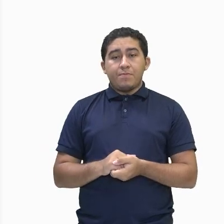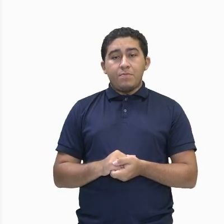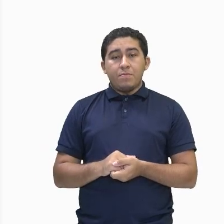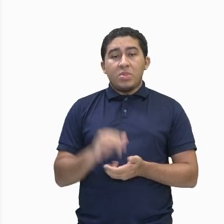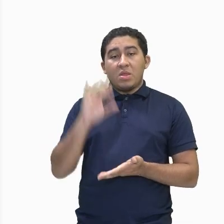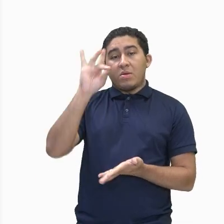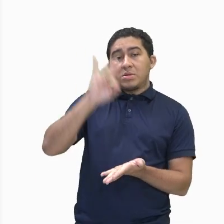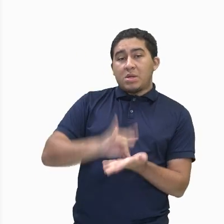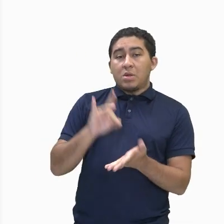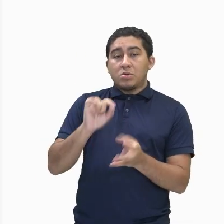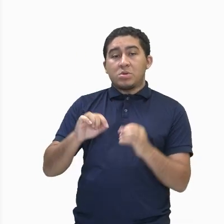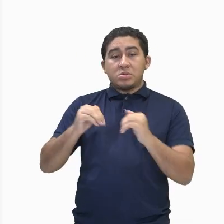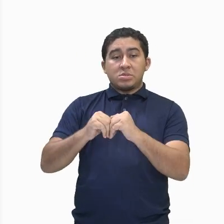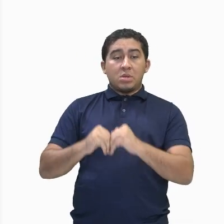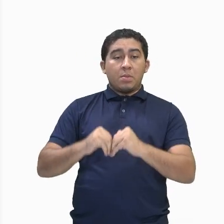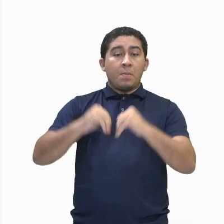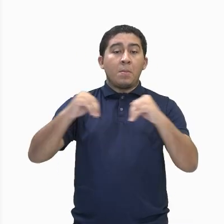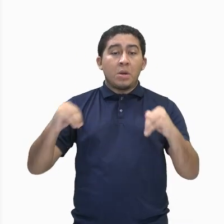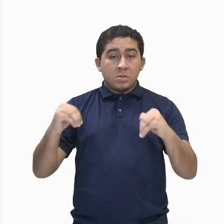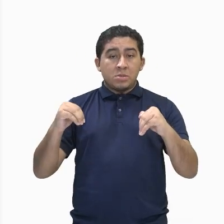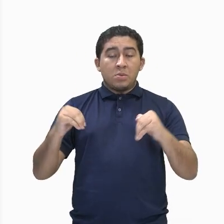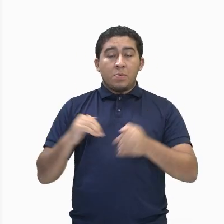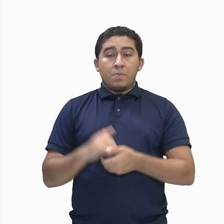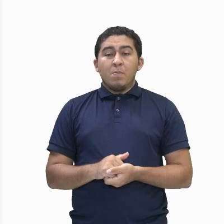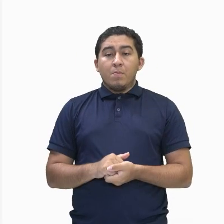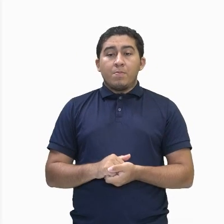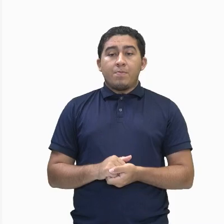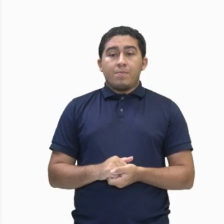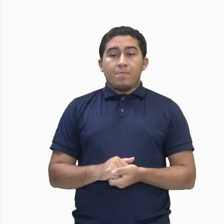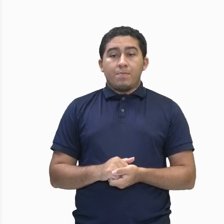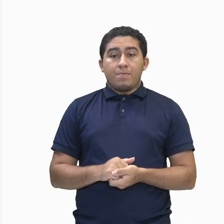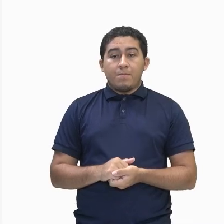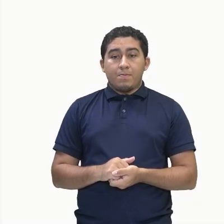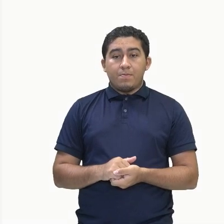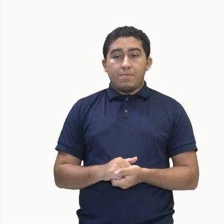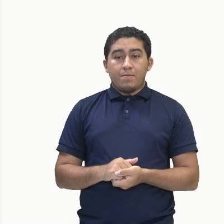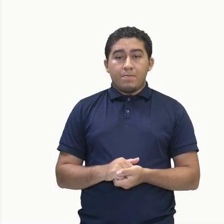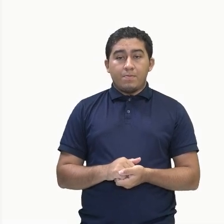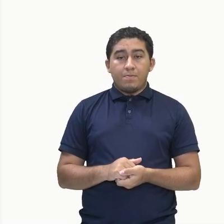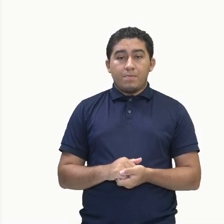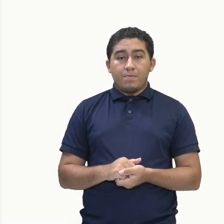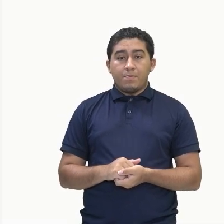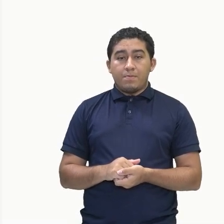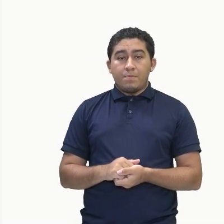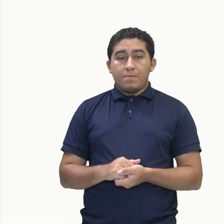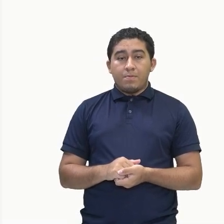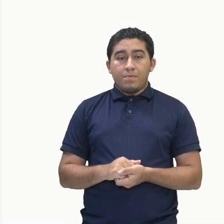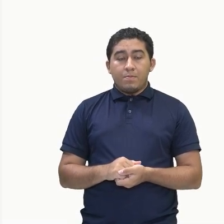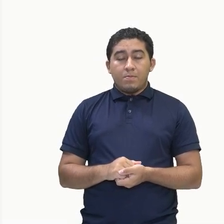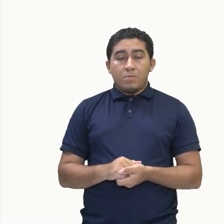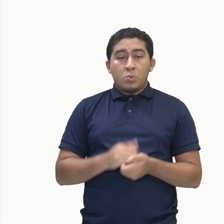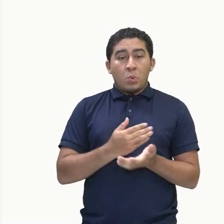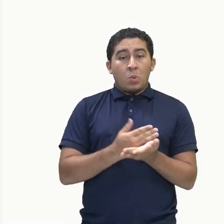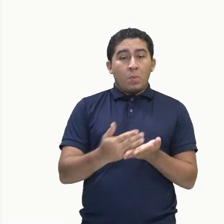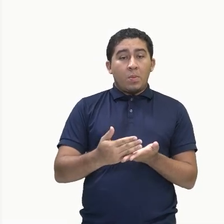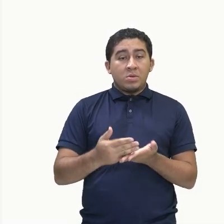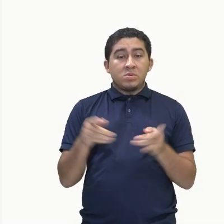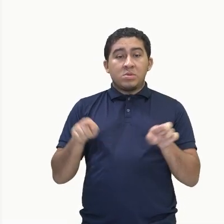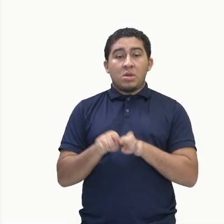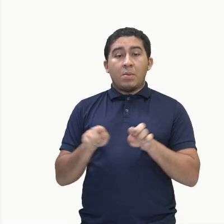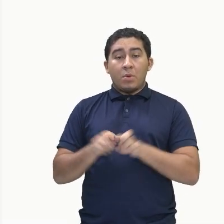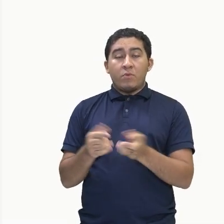a separação aqui entre o início e o final do